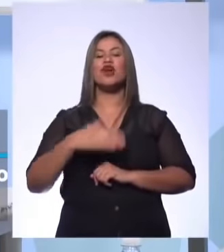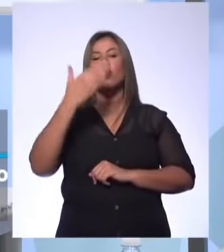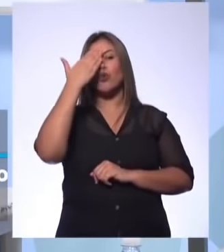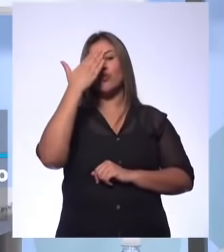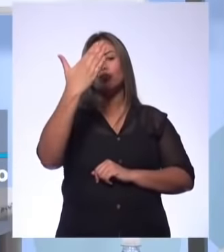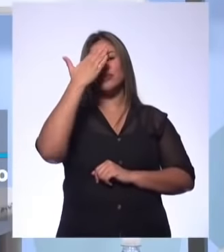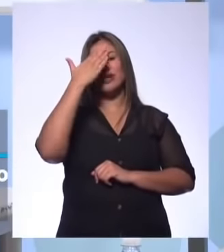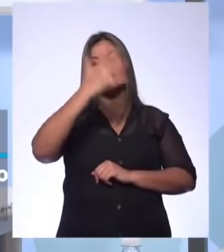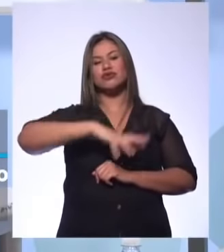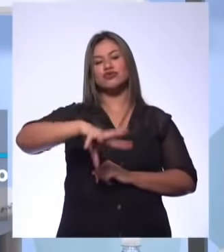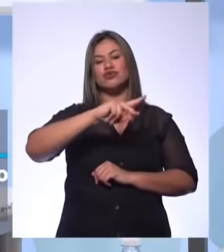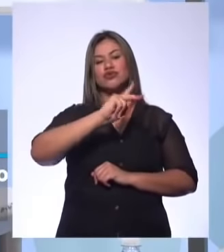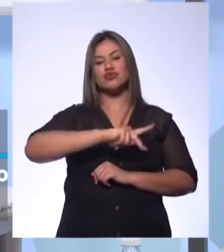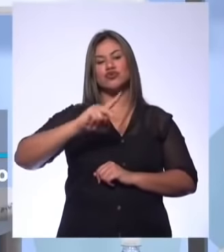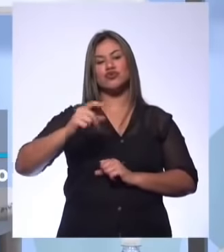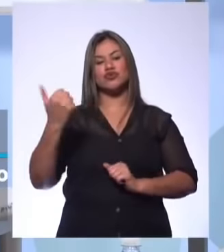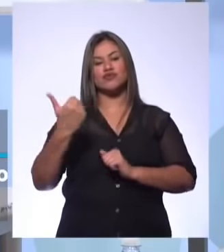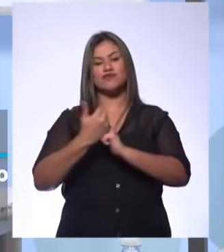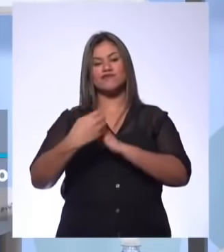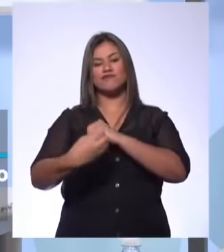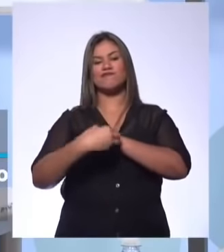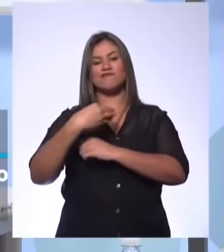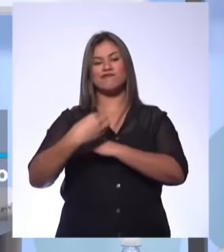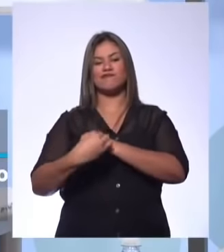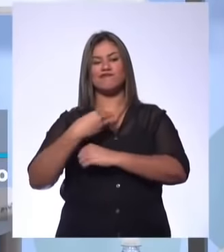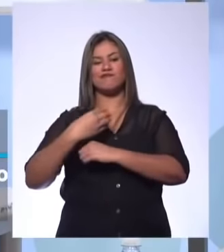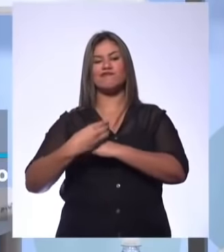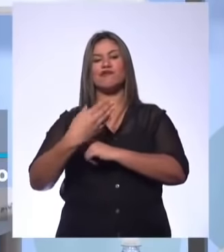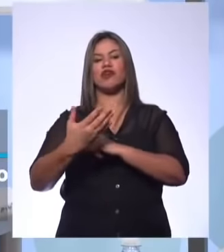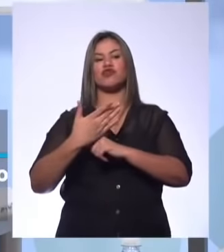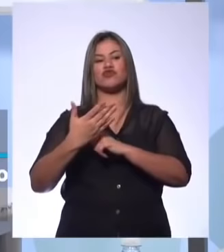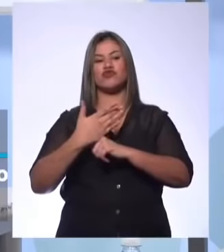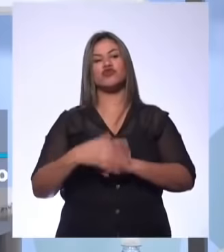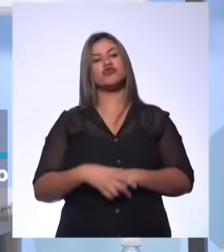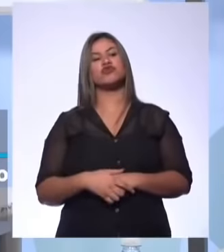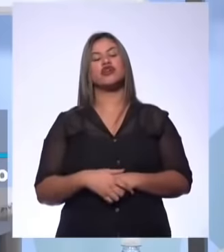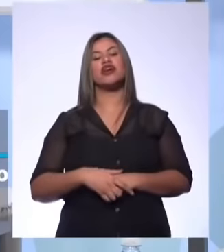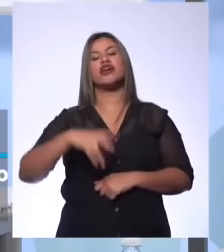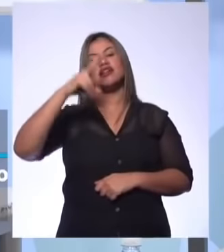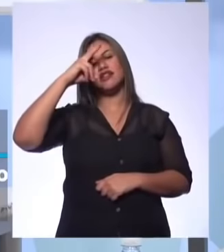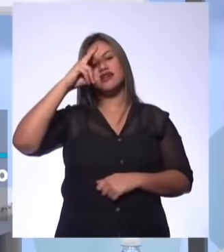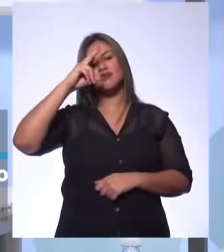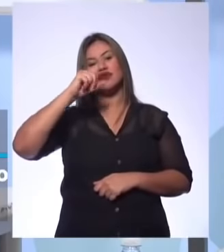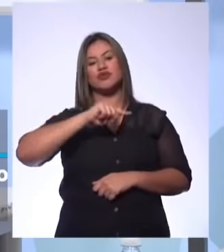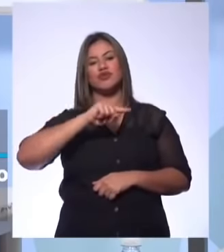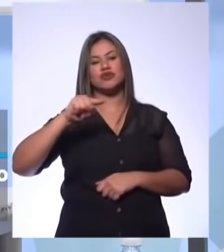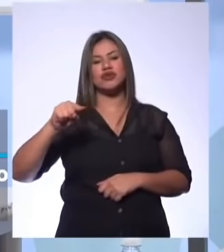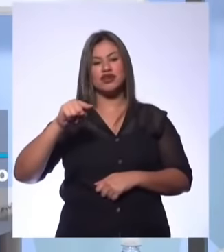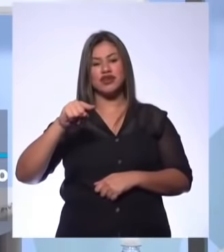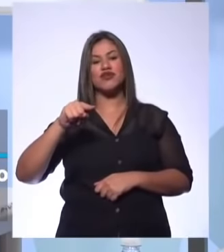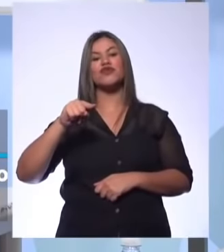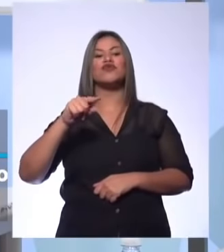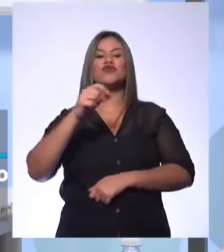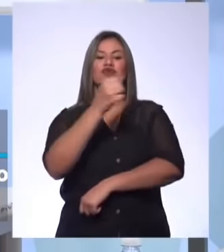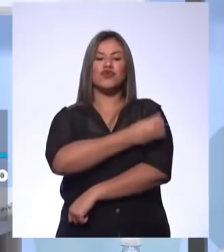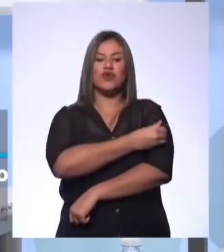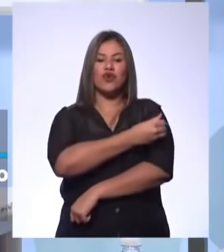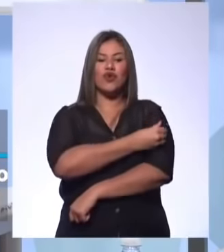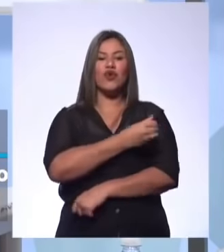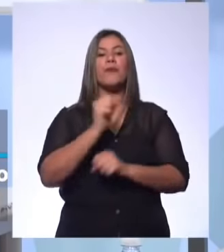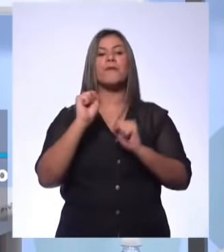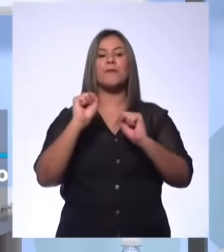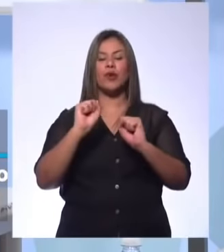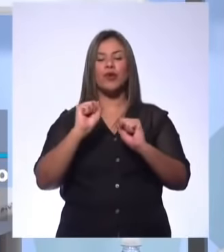que colaboram comigo e sempre nos dão dicas para melhorar a aula. Lembrando, sexto ano, que vocês devem avaliar a nossa aula. O que